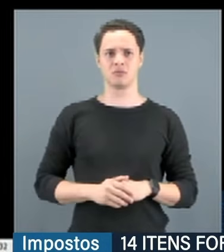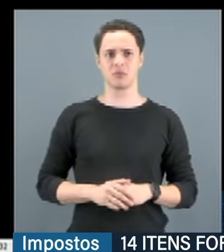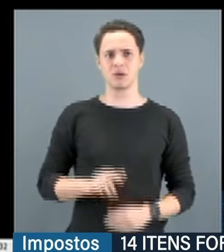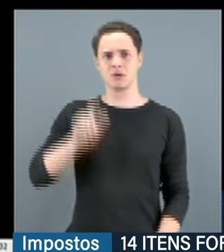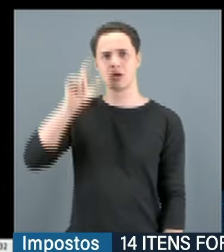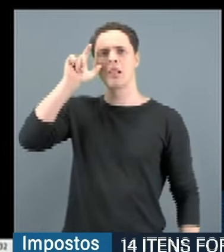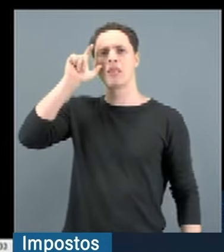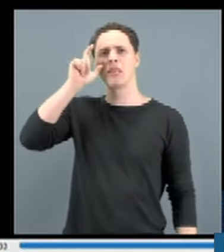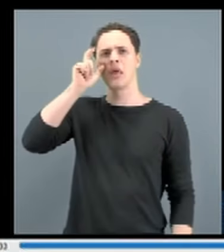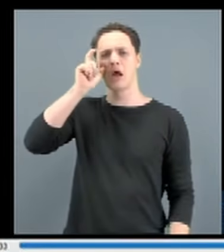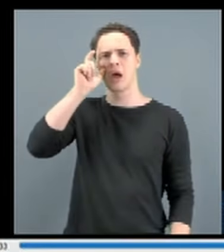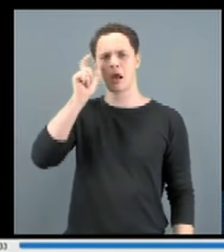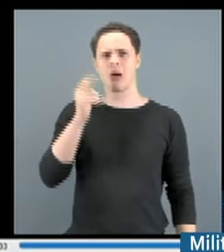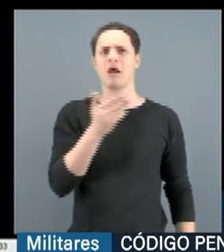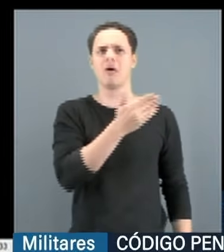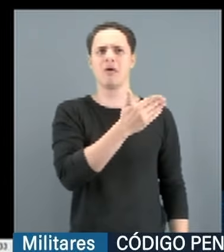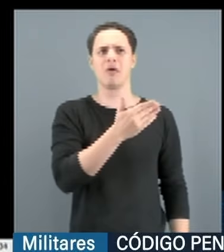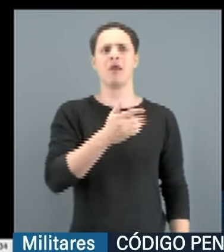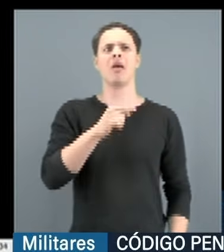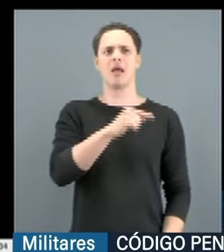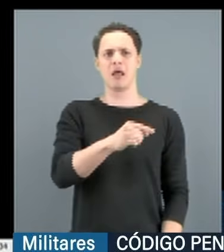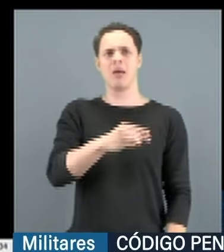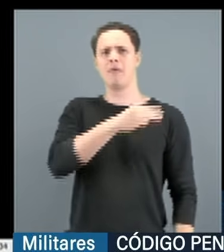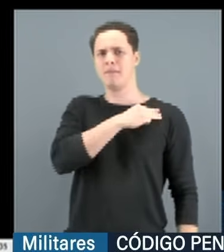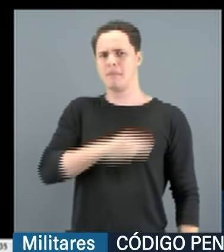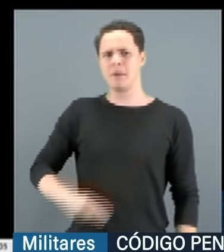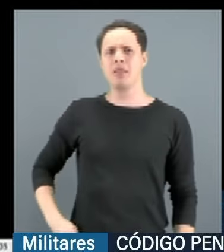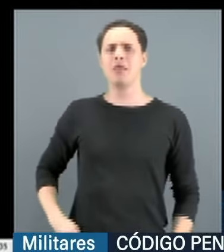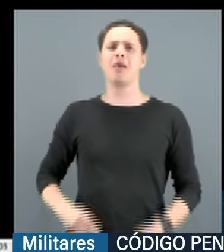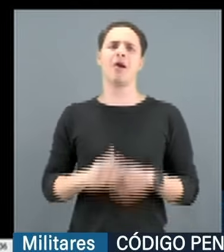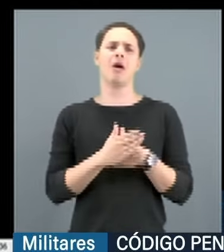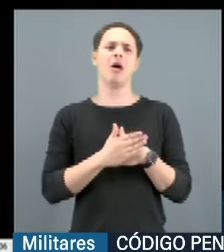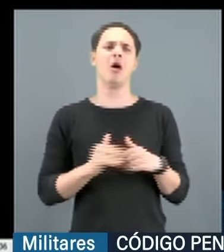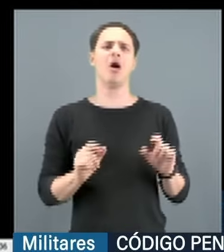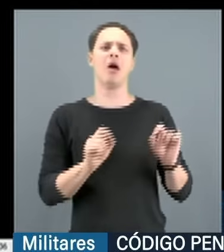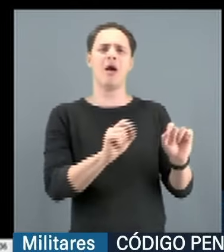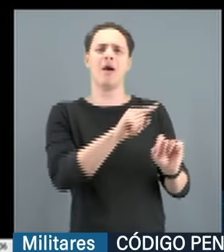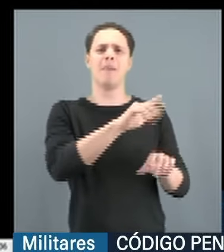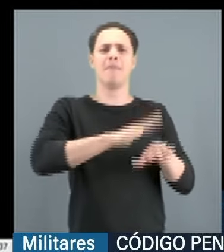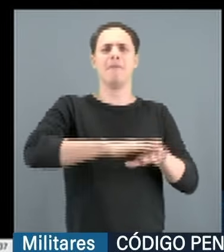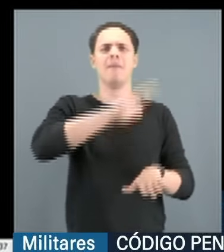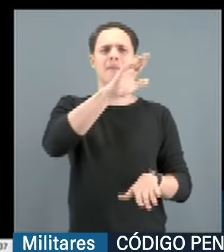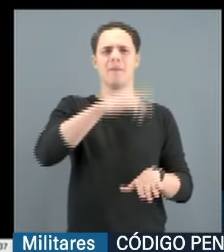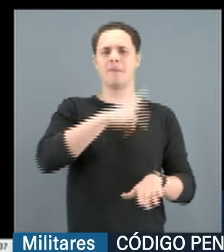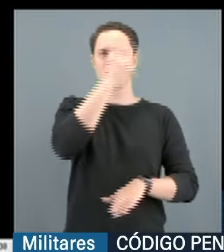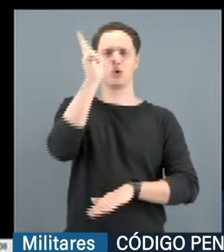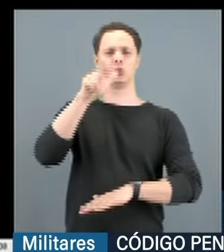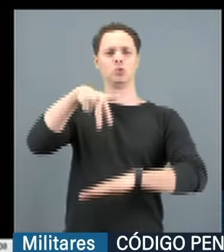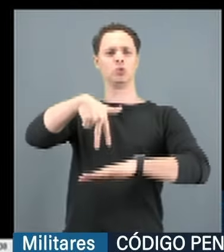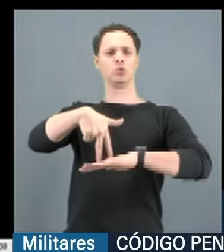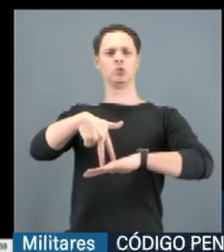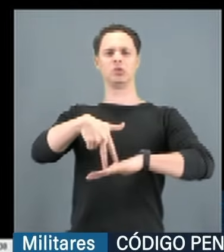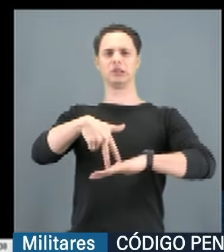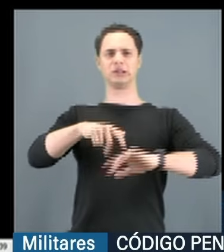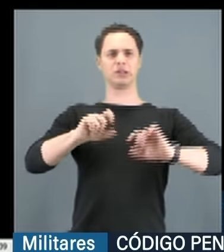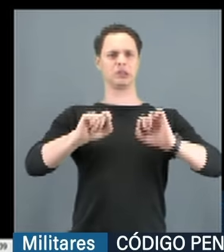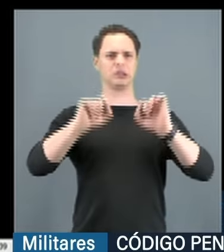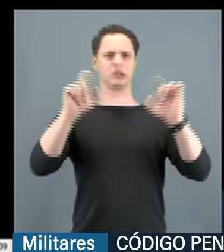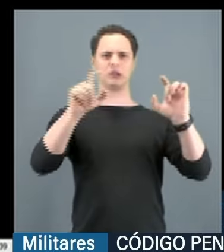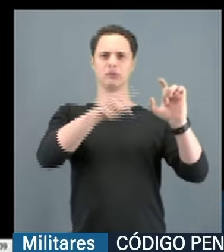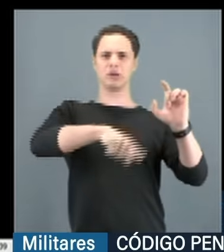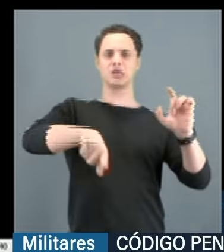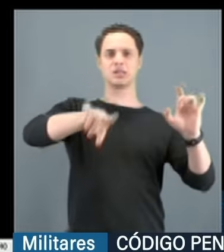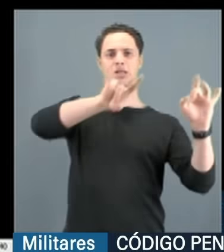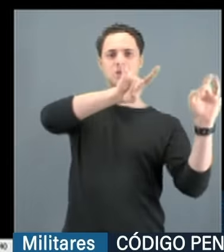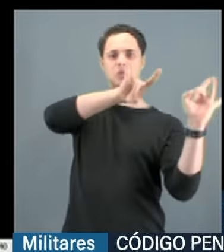Damaris Alves, a ministra queridinha, aquela que mais aparecia, deixou todos para